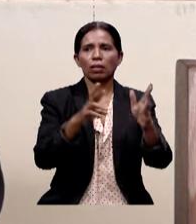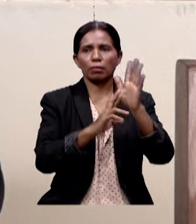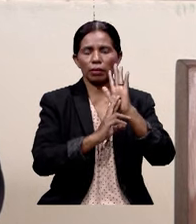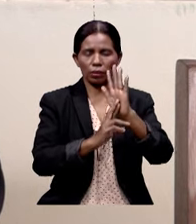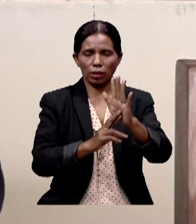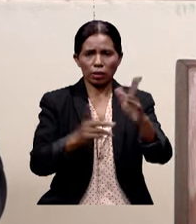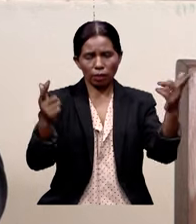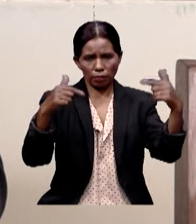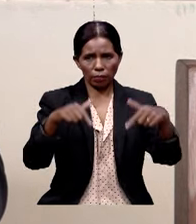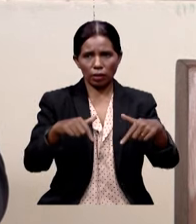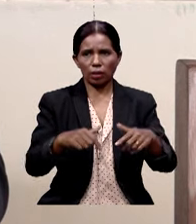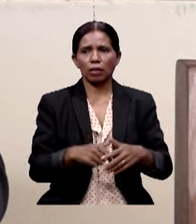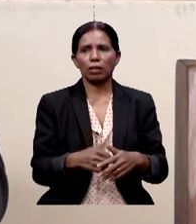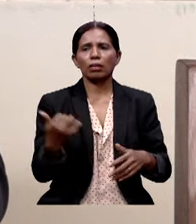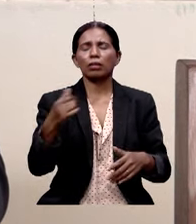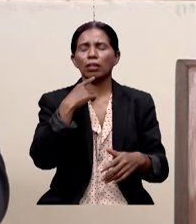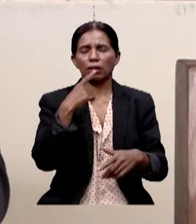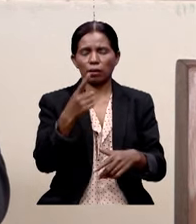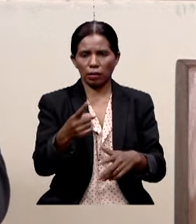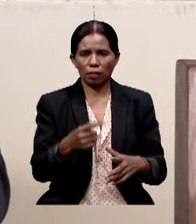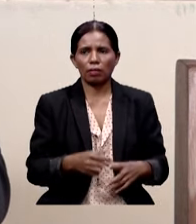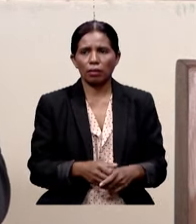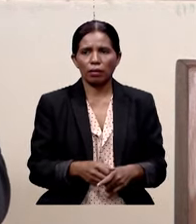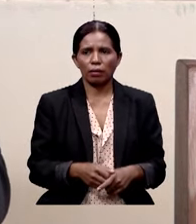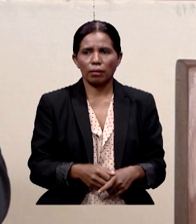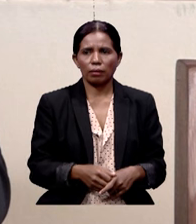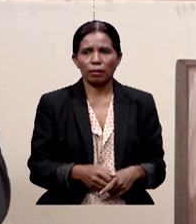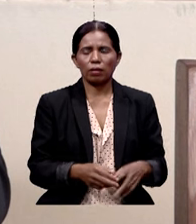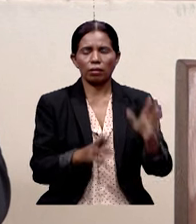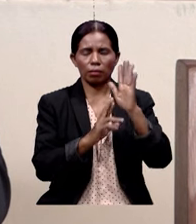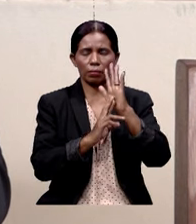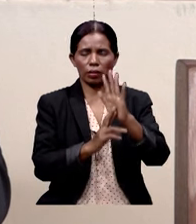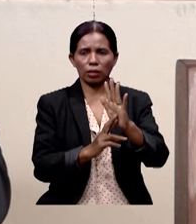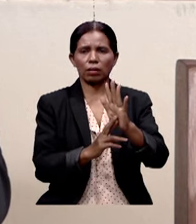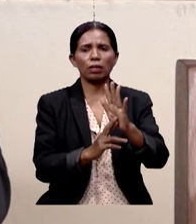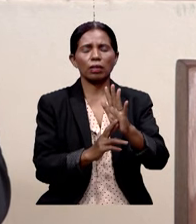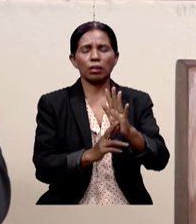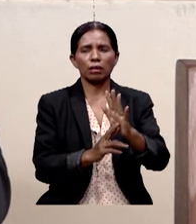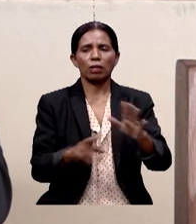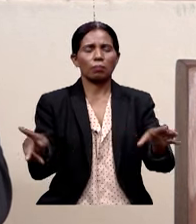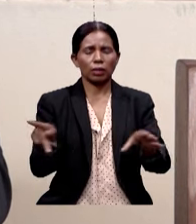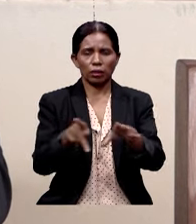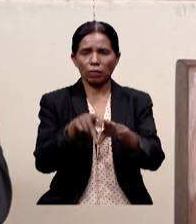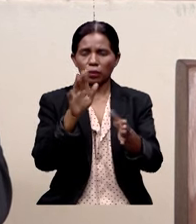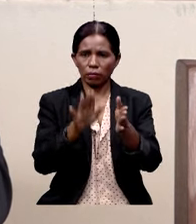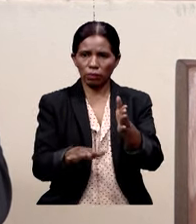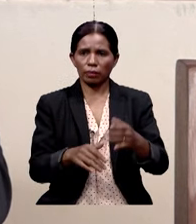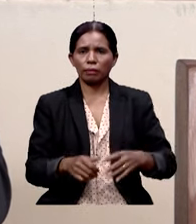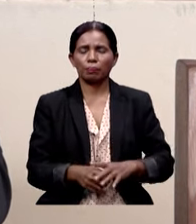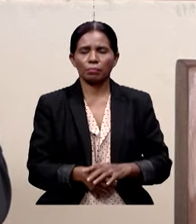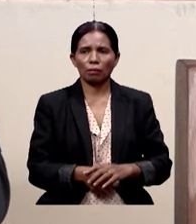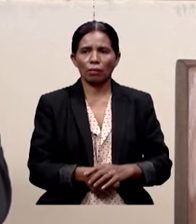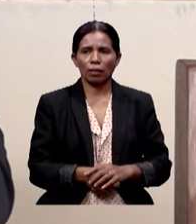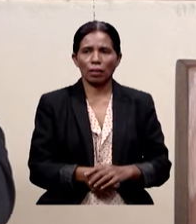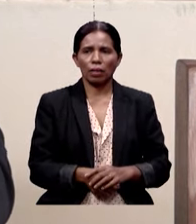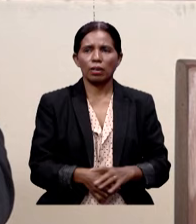mai ida ne mak sira considera de ambe na sada ne representante sada participação menos ne ne be